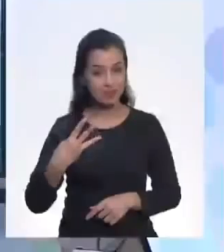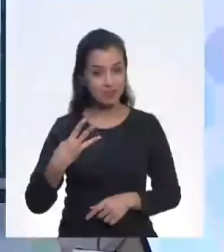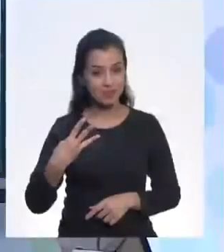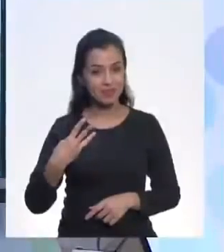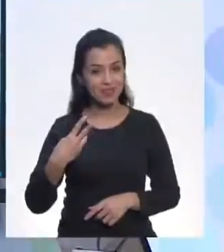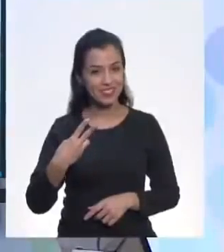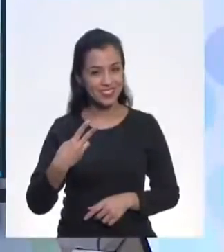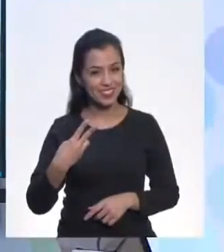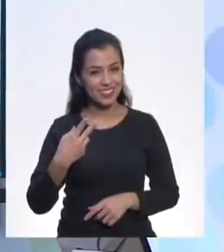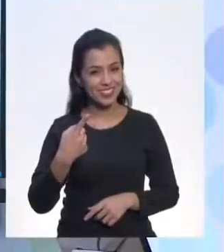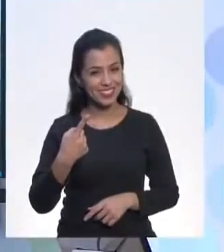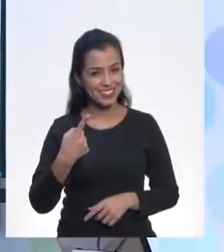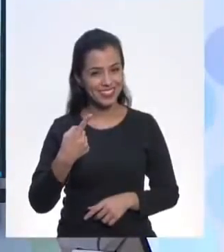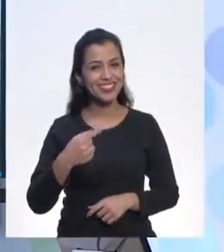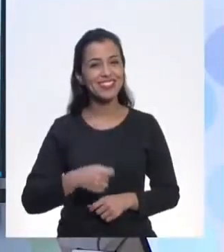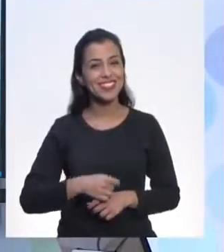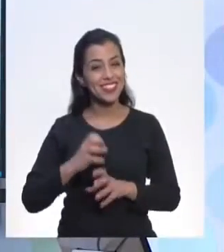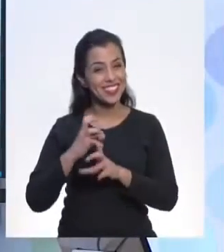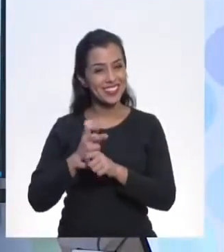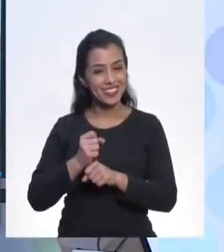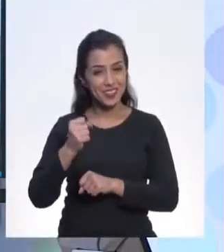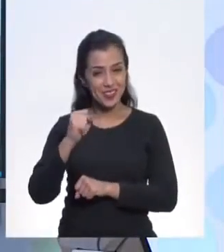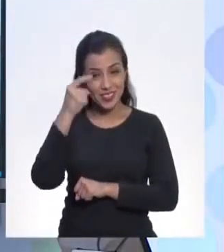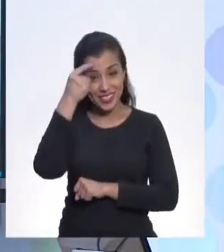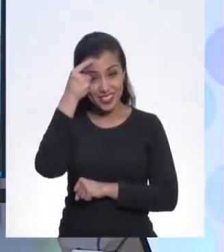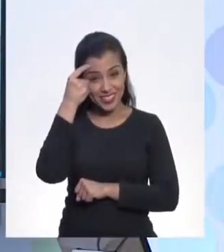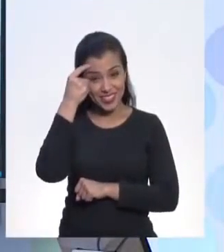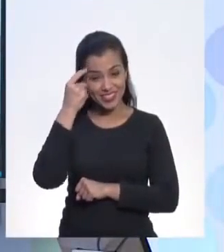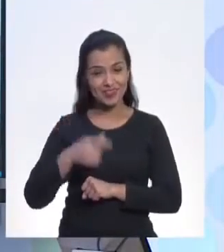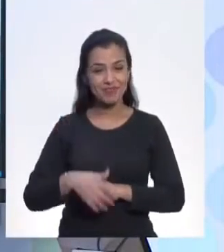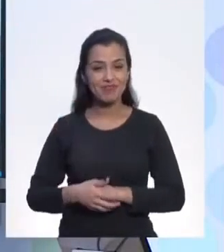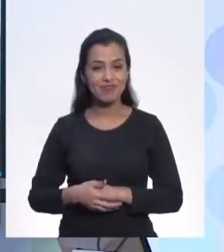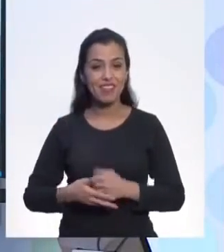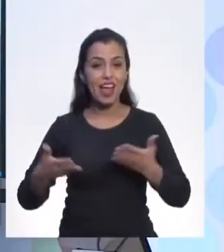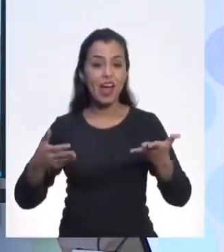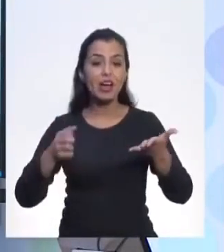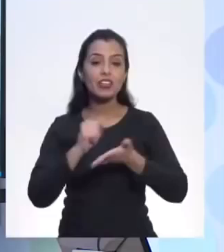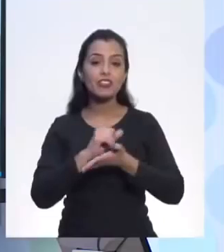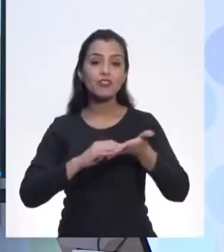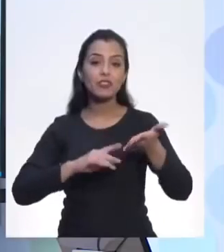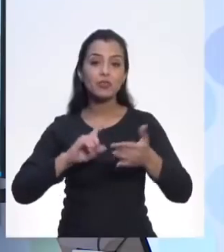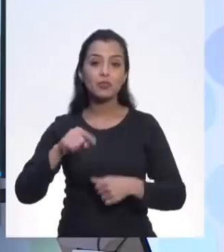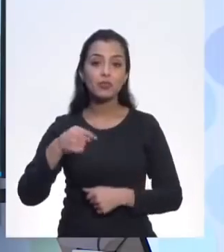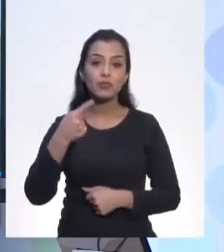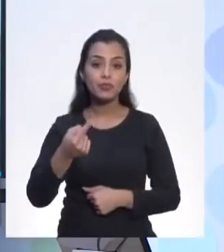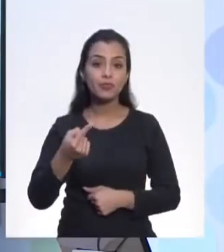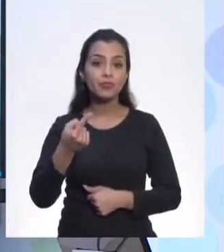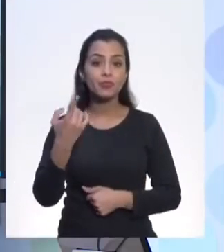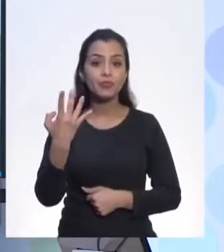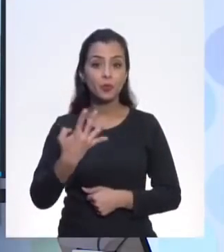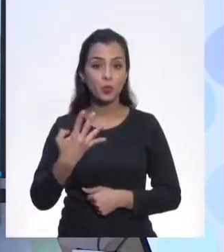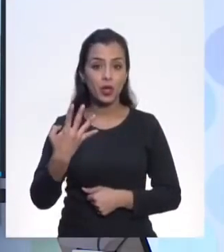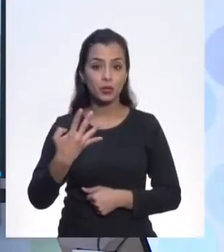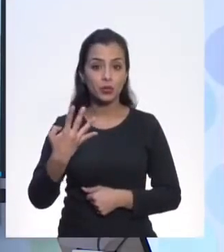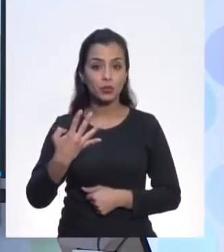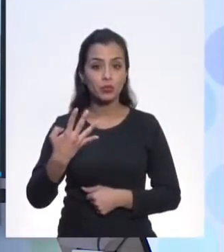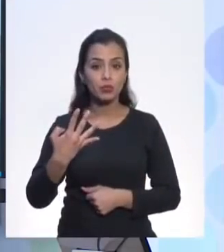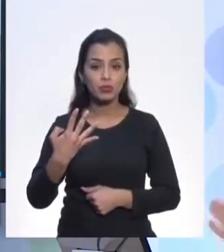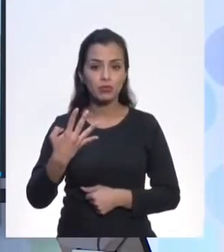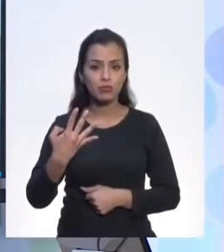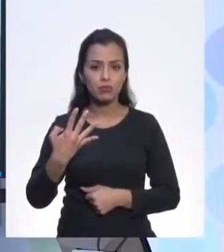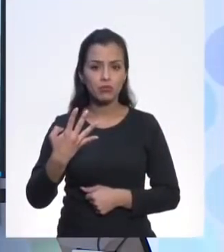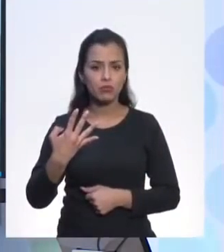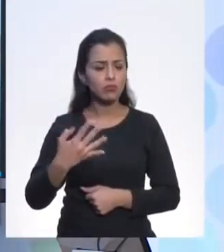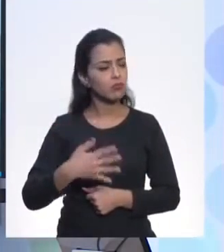1, 8 segundos, hein? Muito bem. Vamos então para a próxima atividade. Atividade 4.